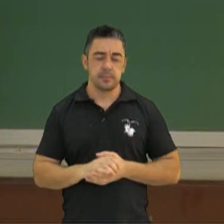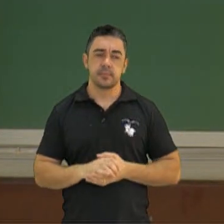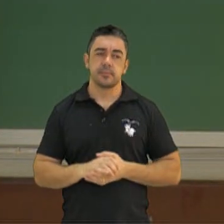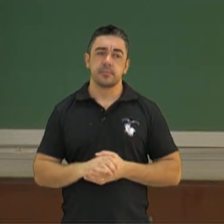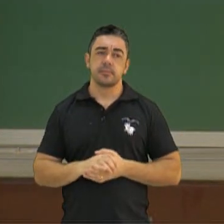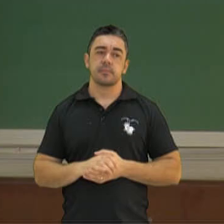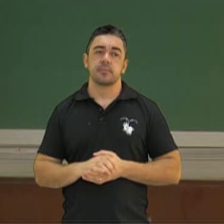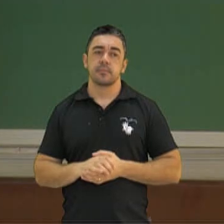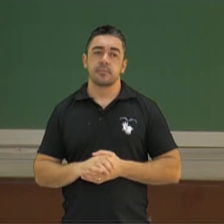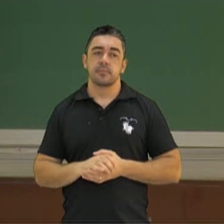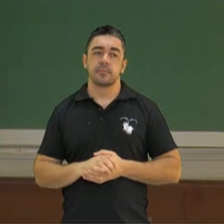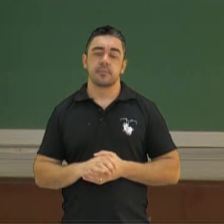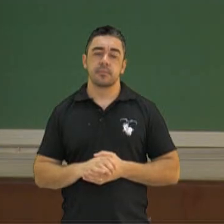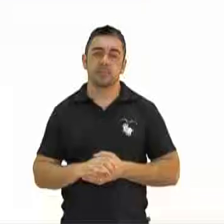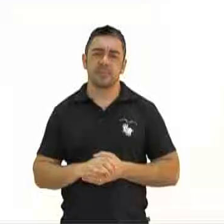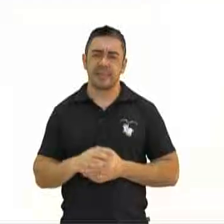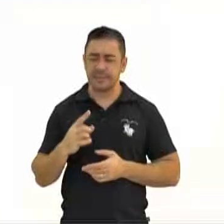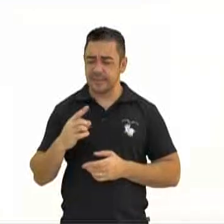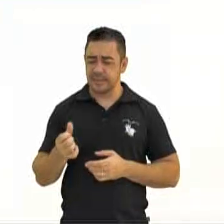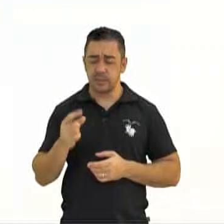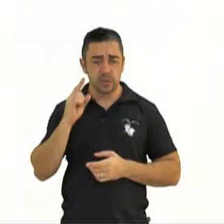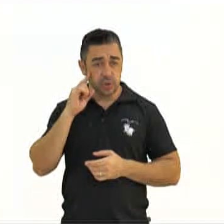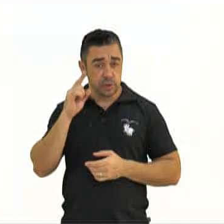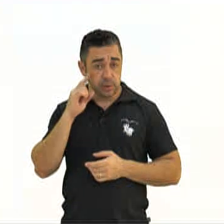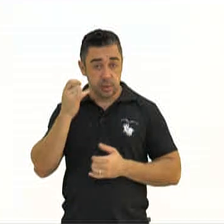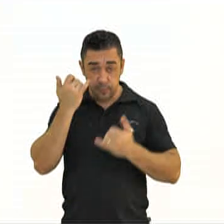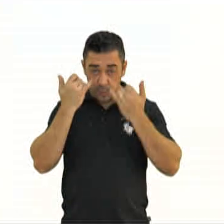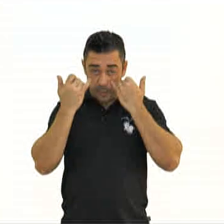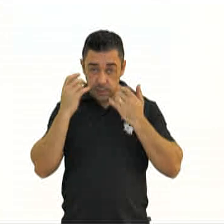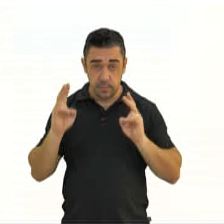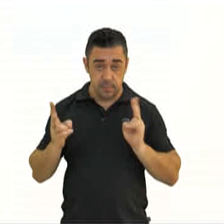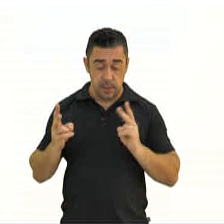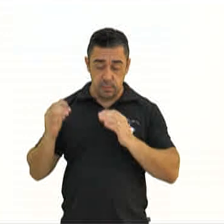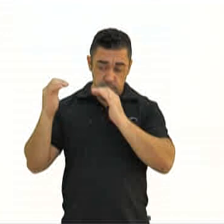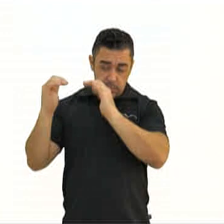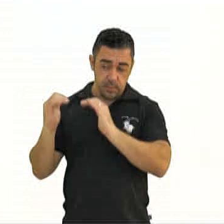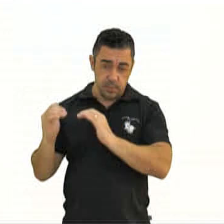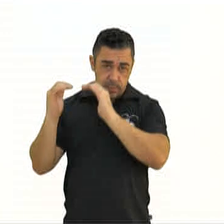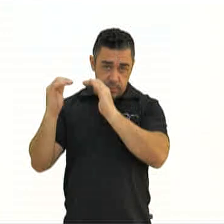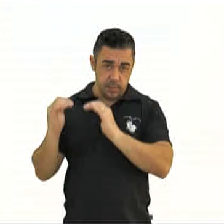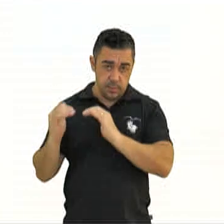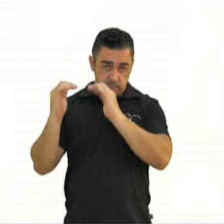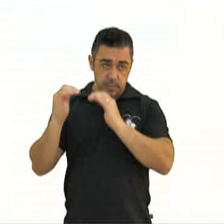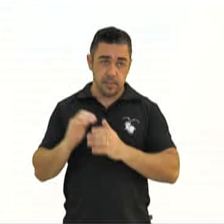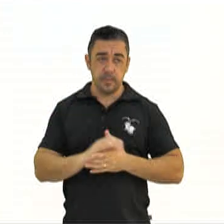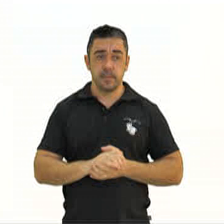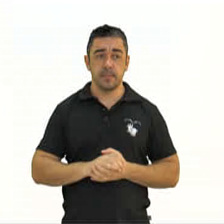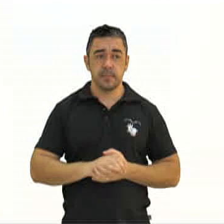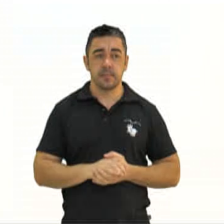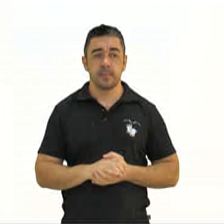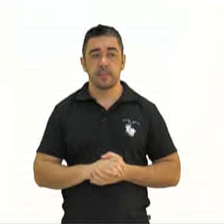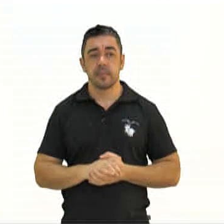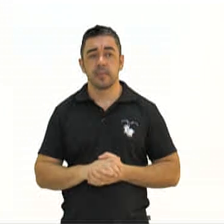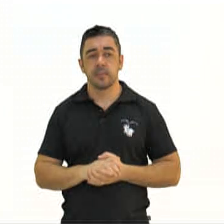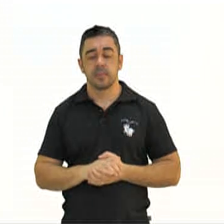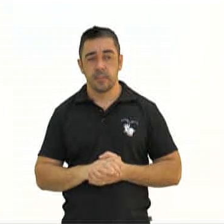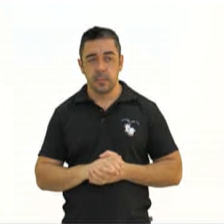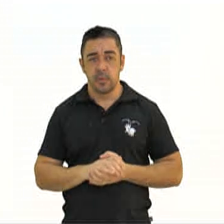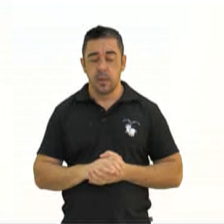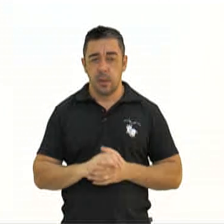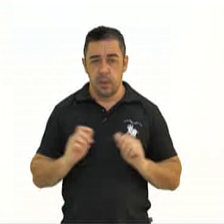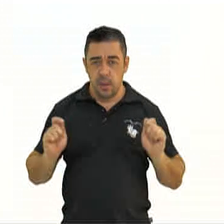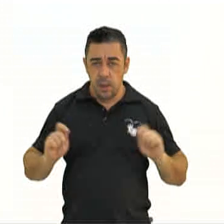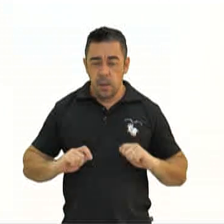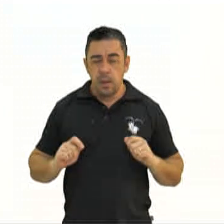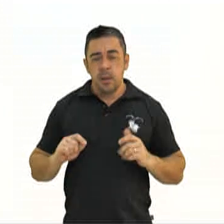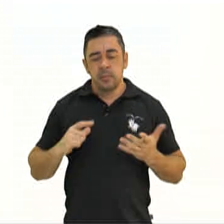pensamento só. 16 dias, informação igual na mesma linha, tá bom? Ou na mesma coluna. Aqui tá na coluna, você poderia colocar